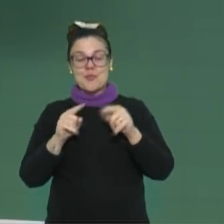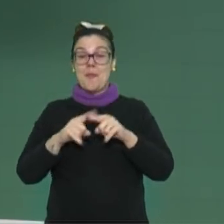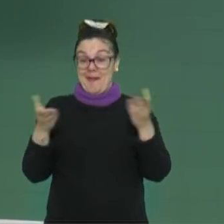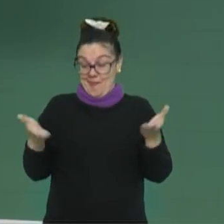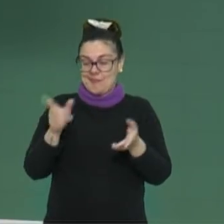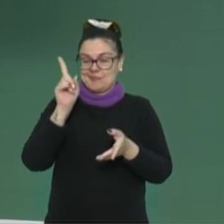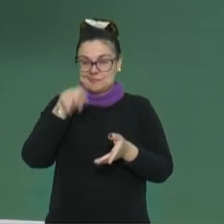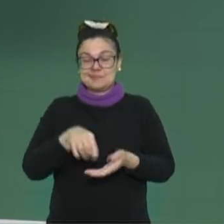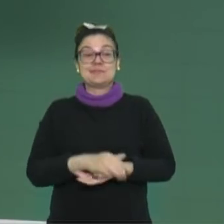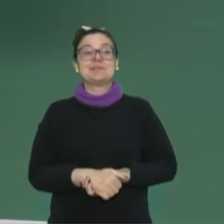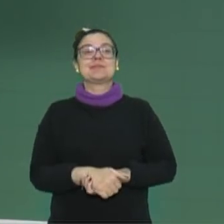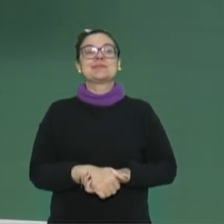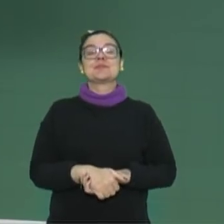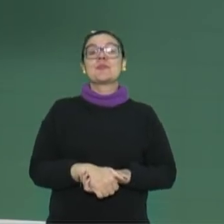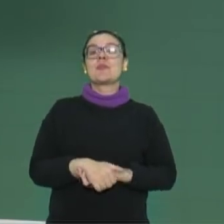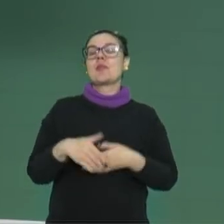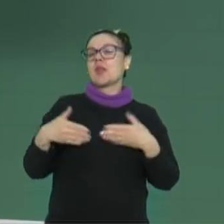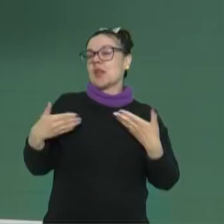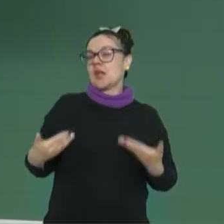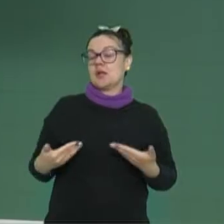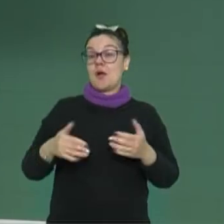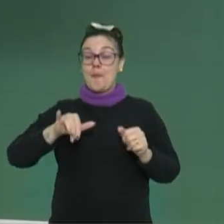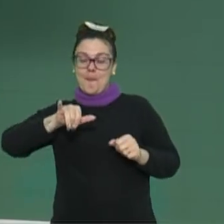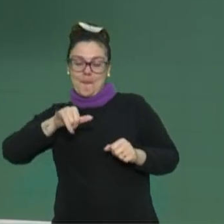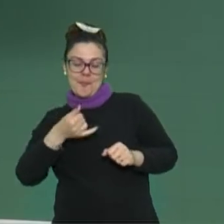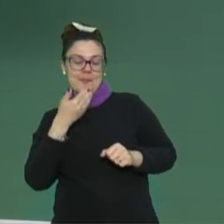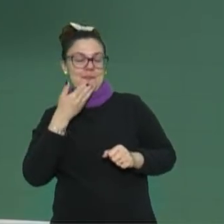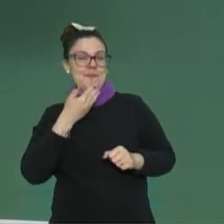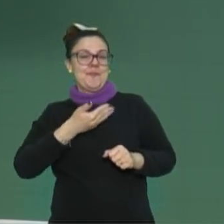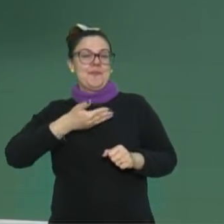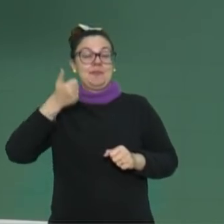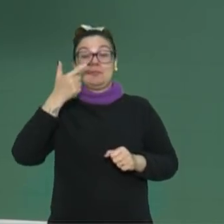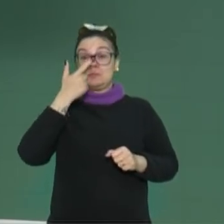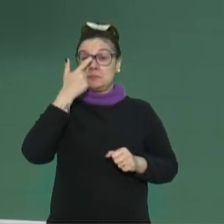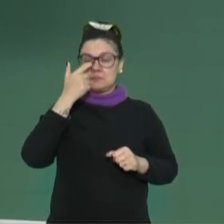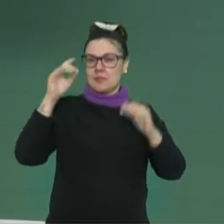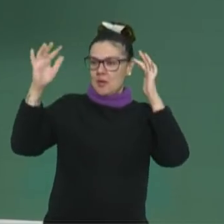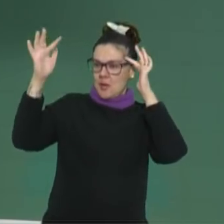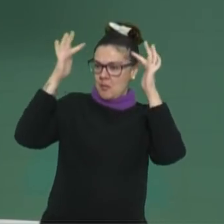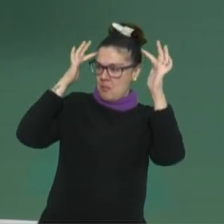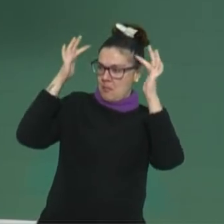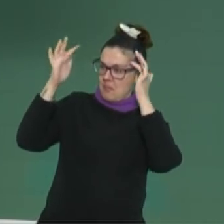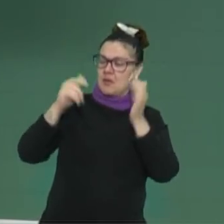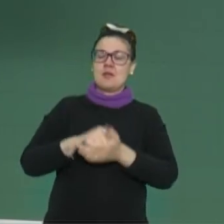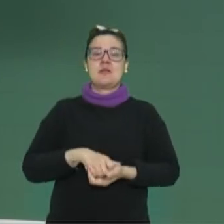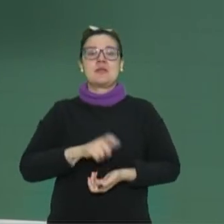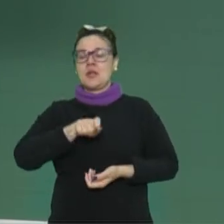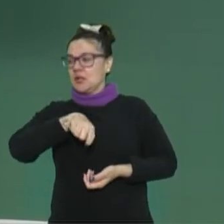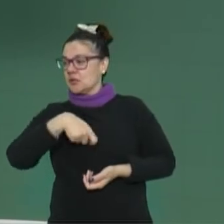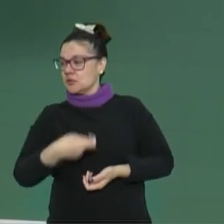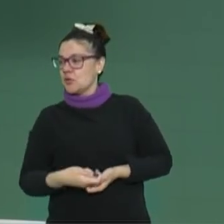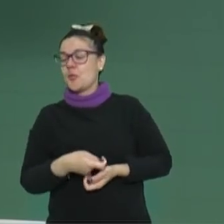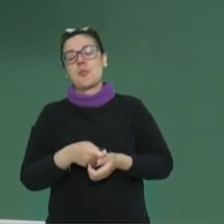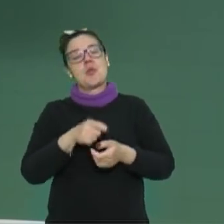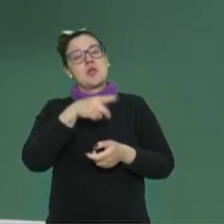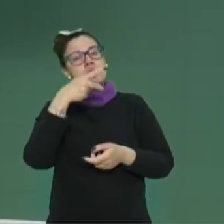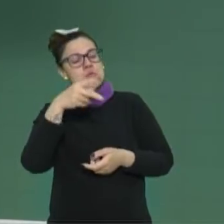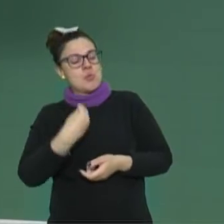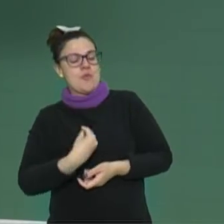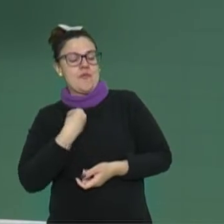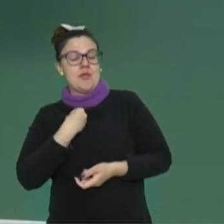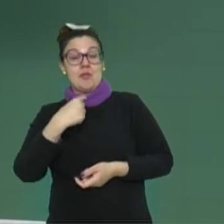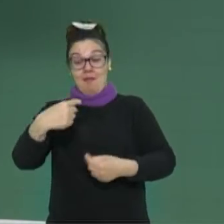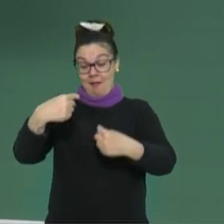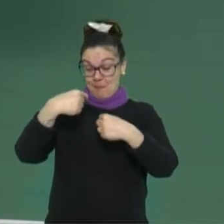Então, para a gente aproveitar da melhor forma possível e pensar sobre as questões que envolvem a sua vida, a